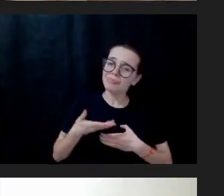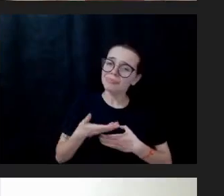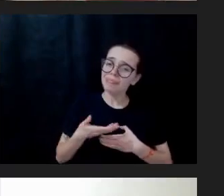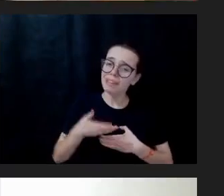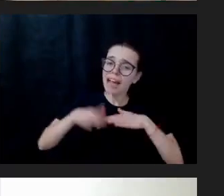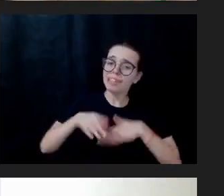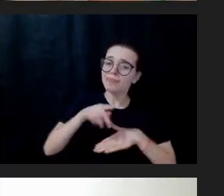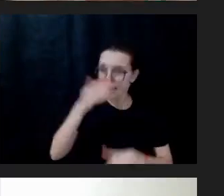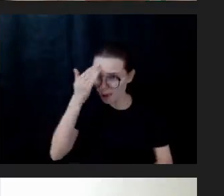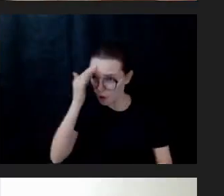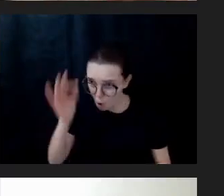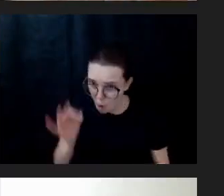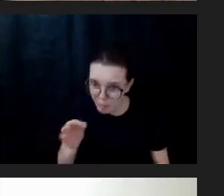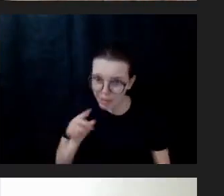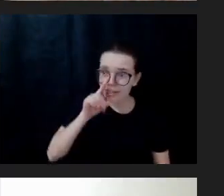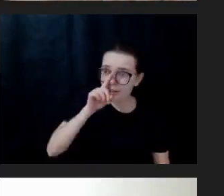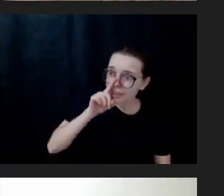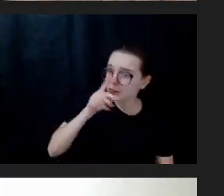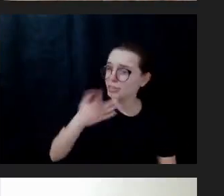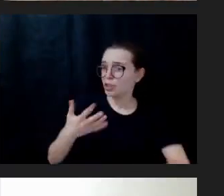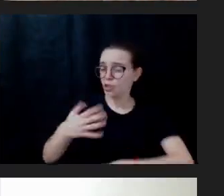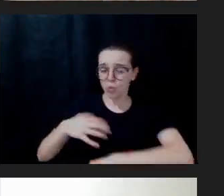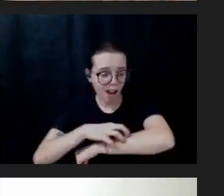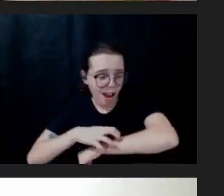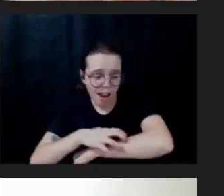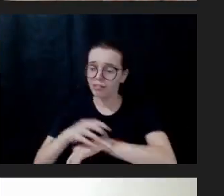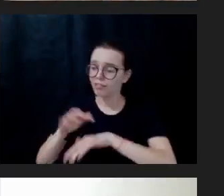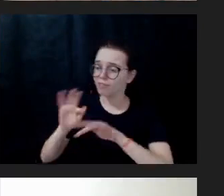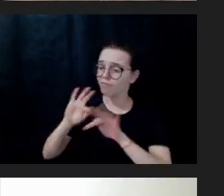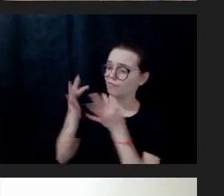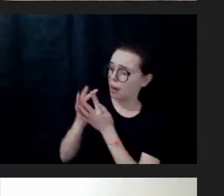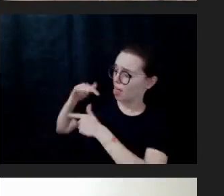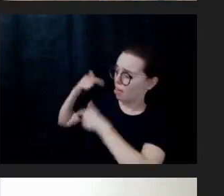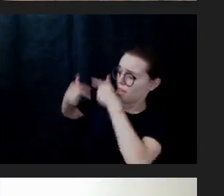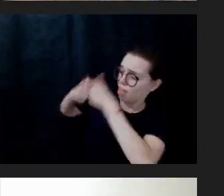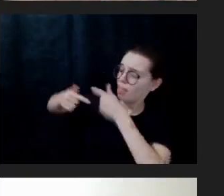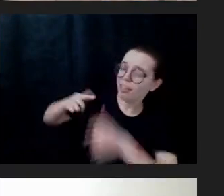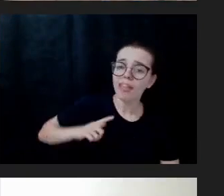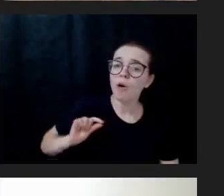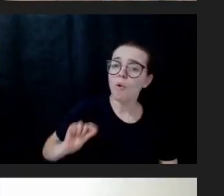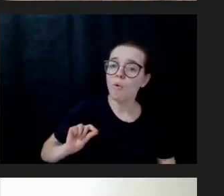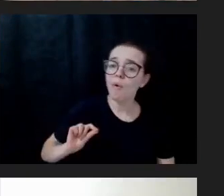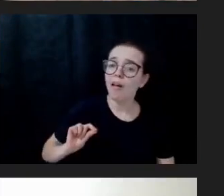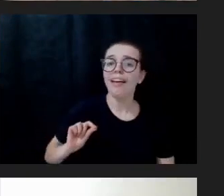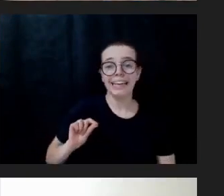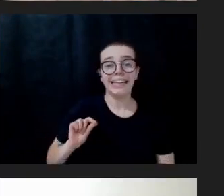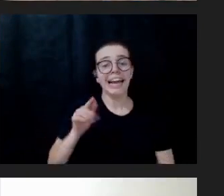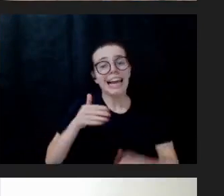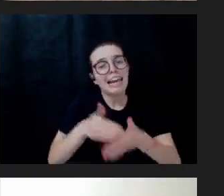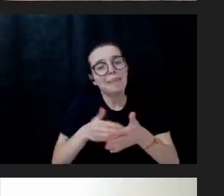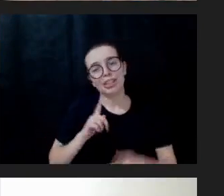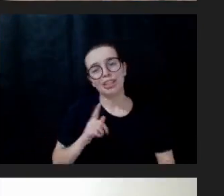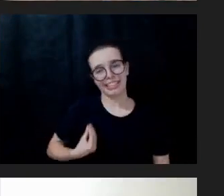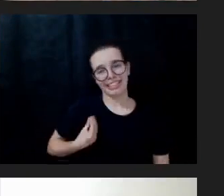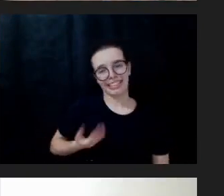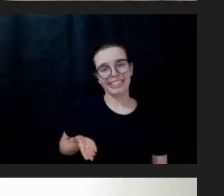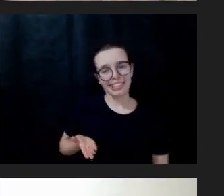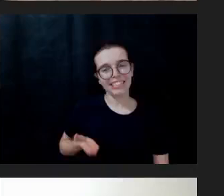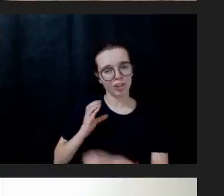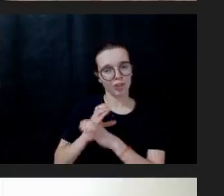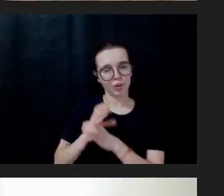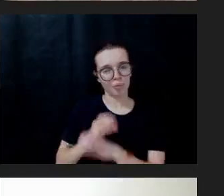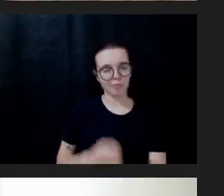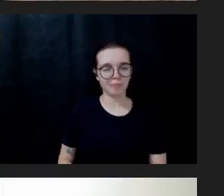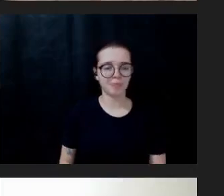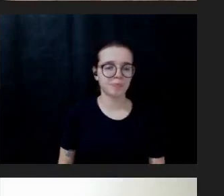riscos, as alergias, as histórias da família, tudo isso fica muito limitado, né? é. A Edna Regina Cruz,